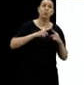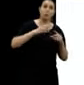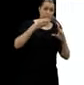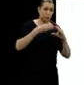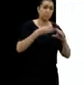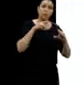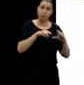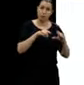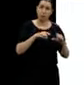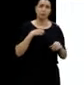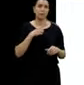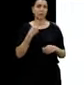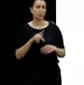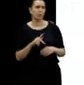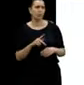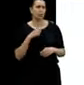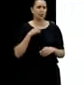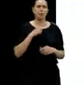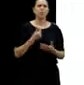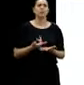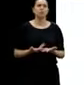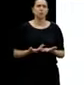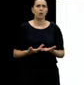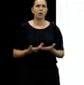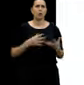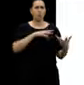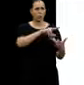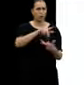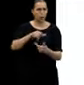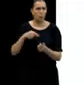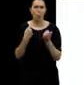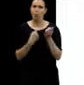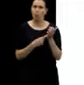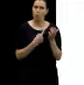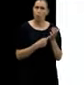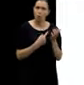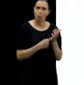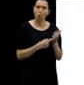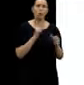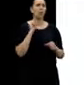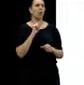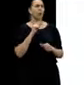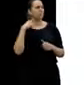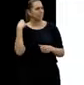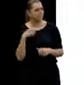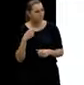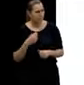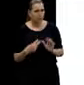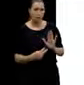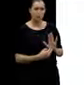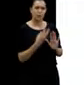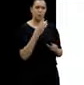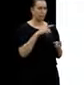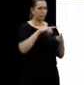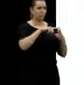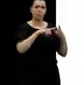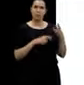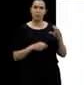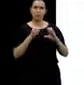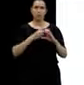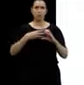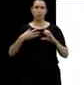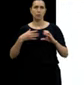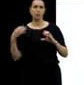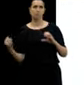isso, há um senso mundial e internacional de que ela precisa apresentar 3 características